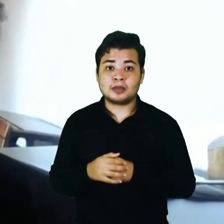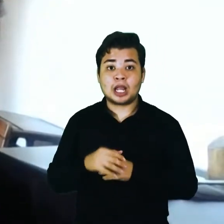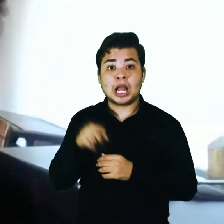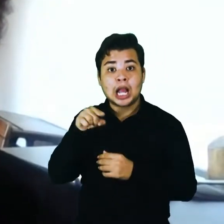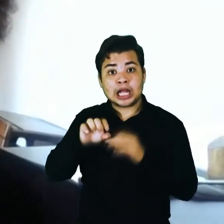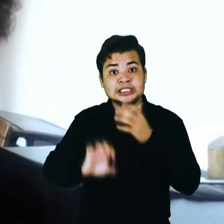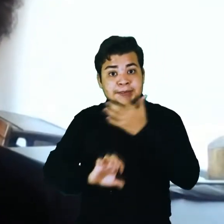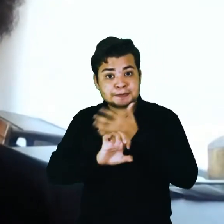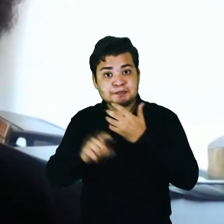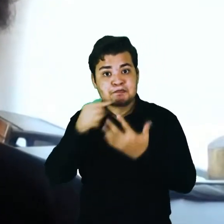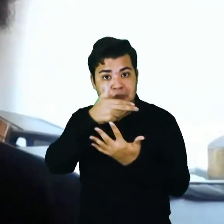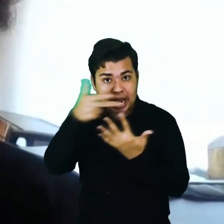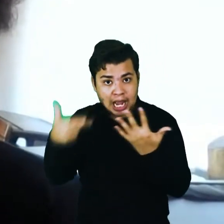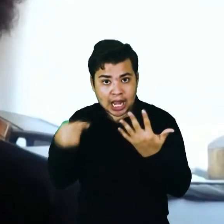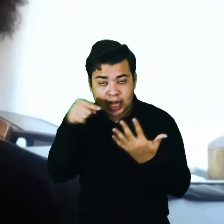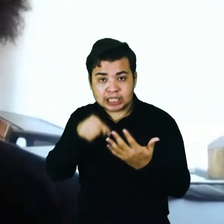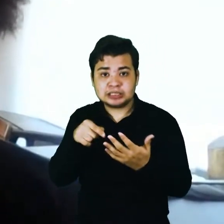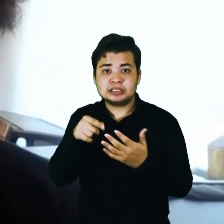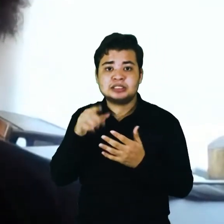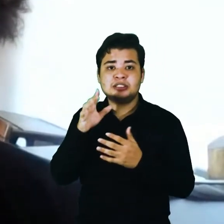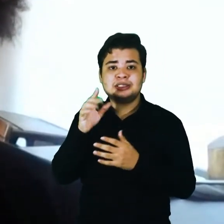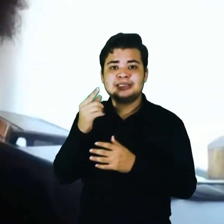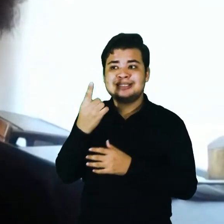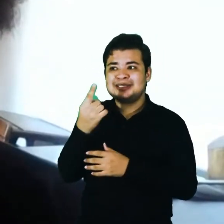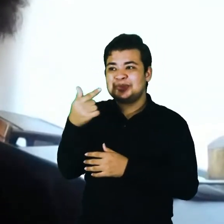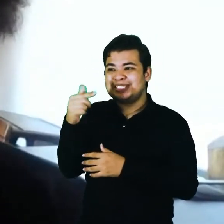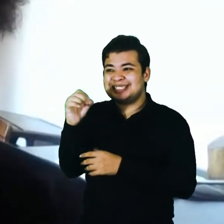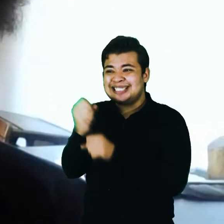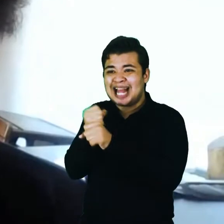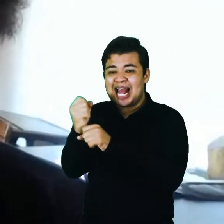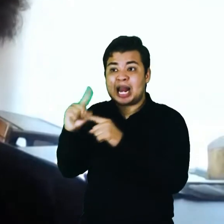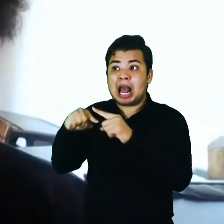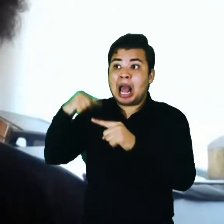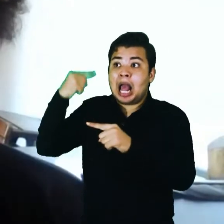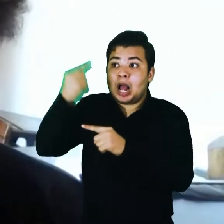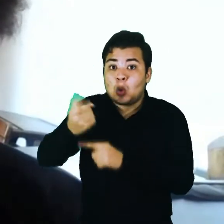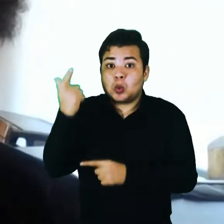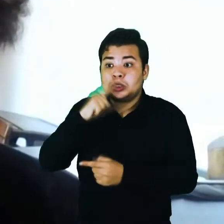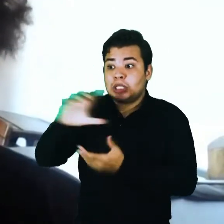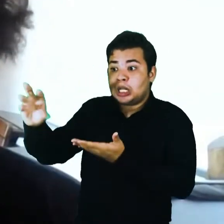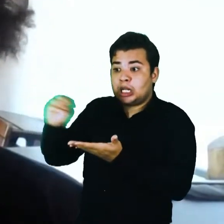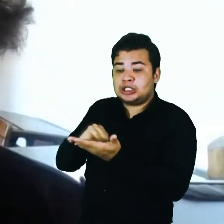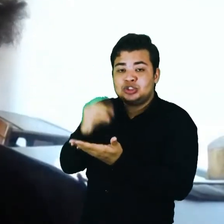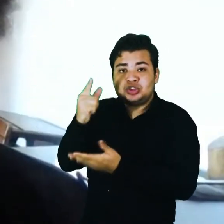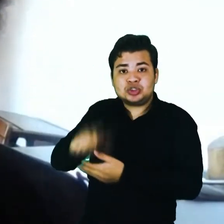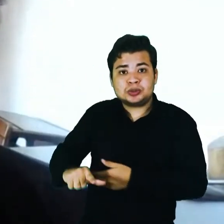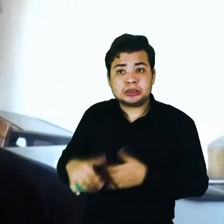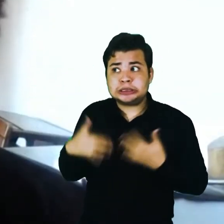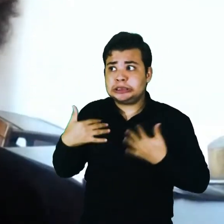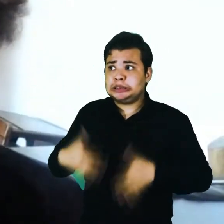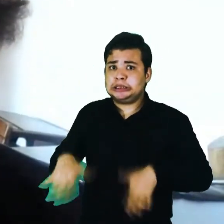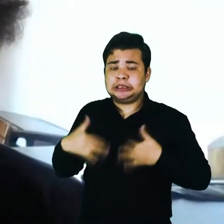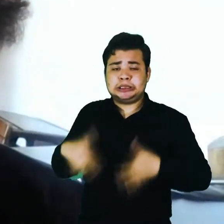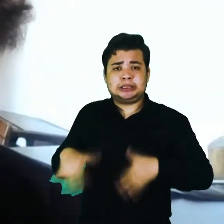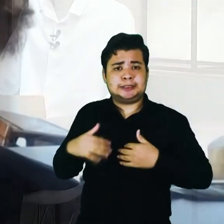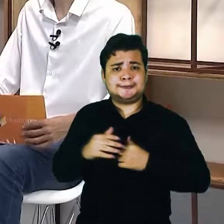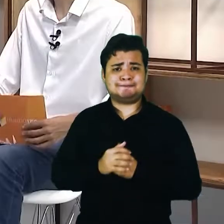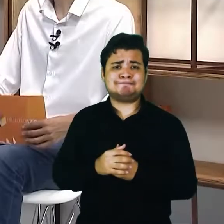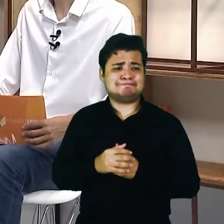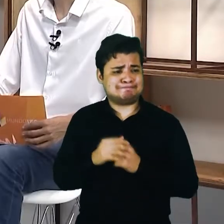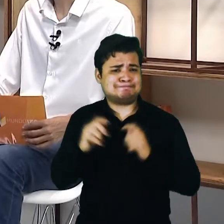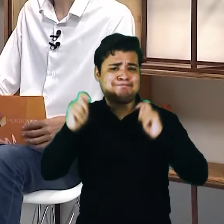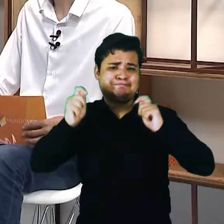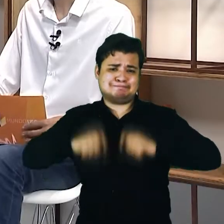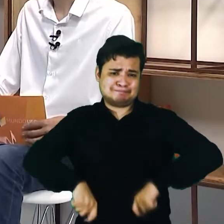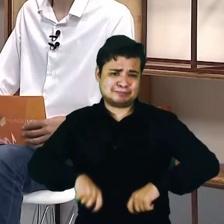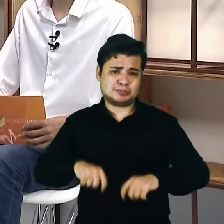170 anos, mais ou menos, né? Ela foi ser recoletada, quer dizer, uma coisa assim fantástica. Provavelmente porque realmente